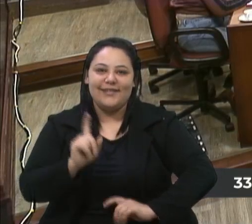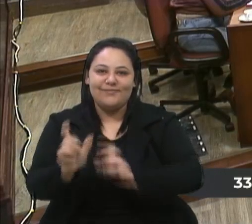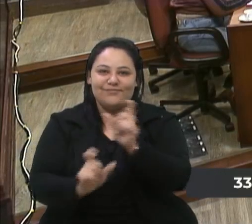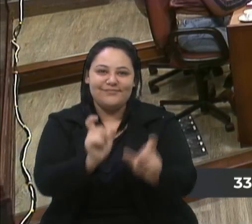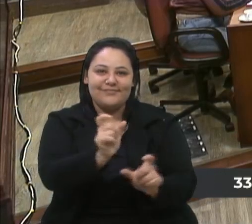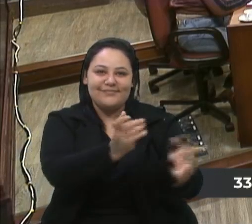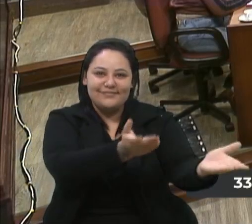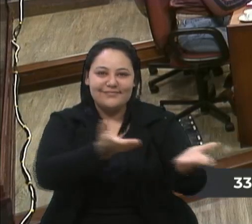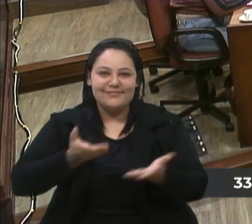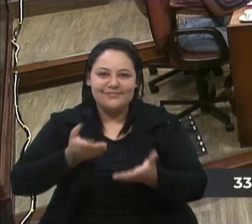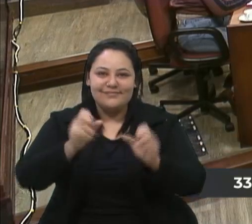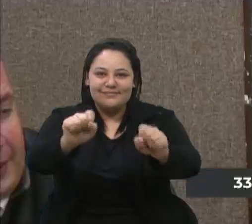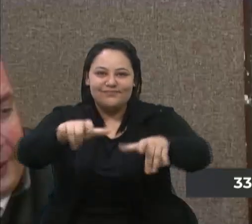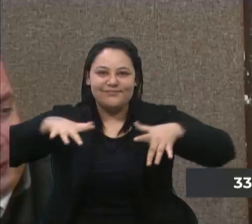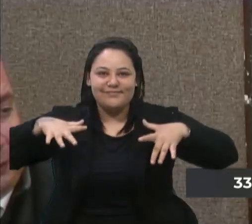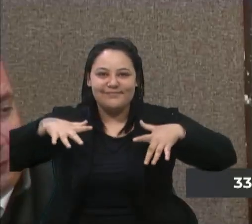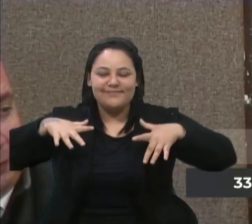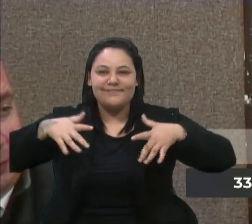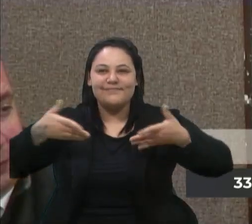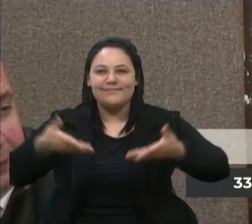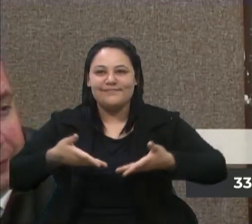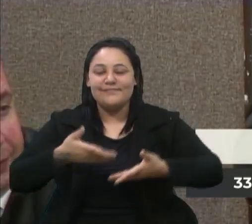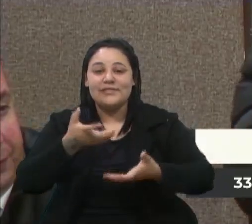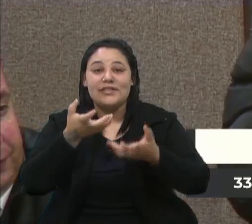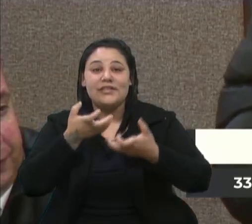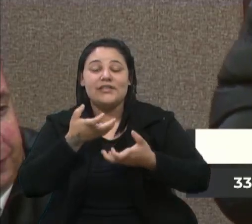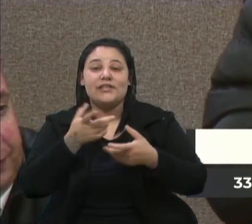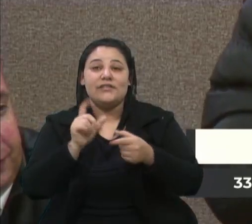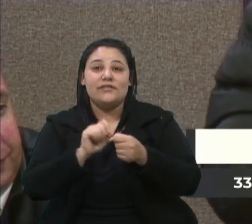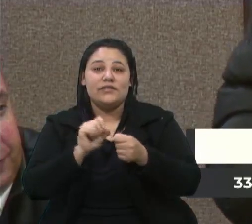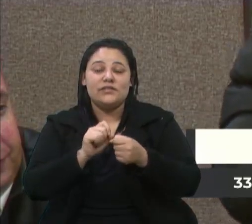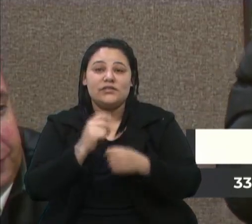casa. Gostaria de fazer 2 votos de